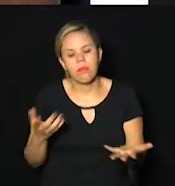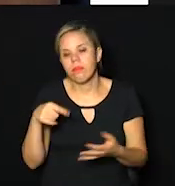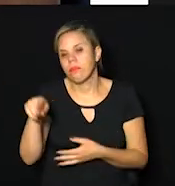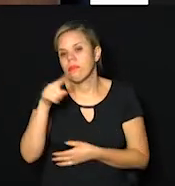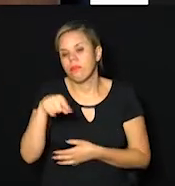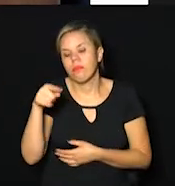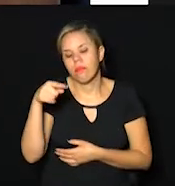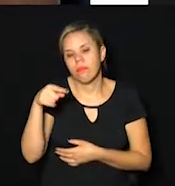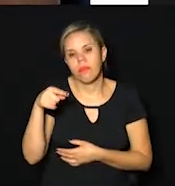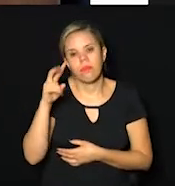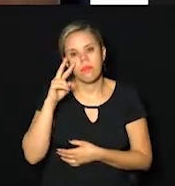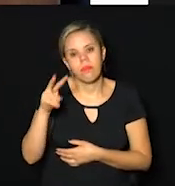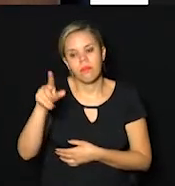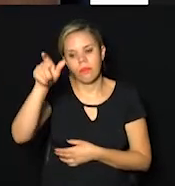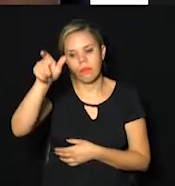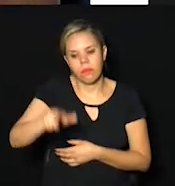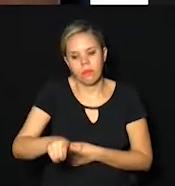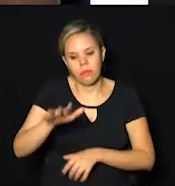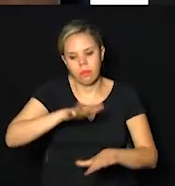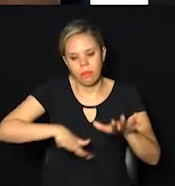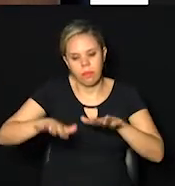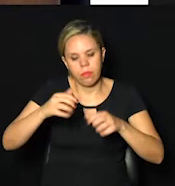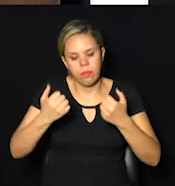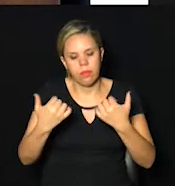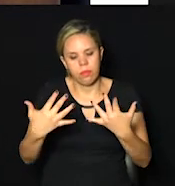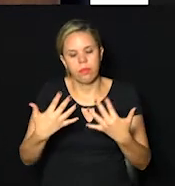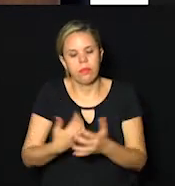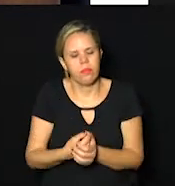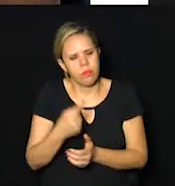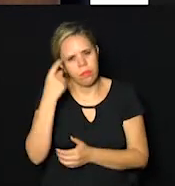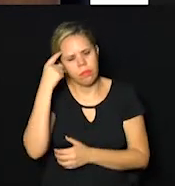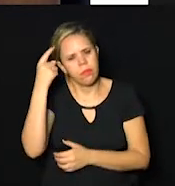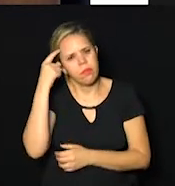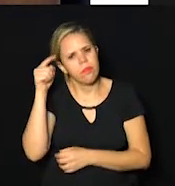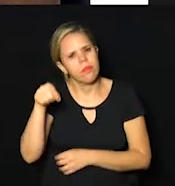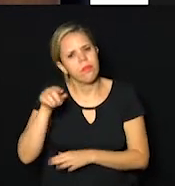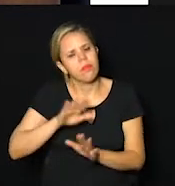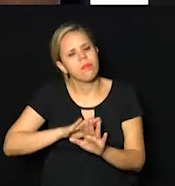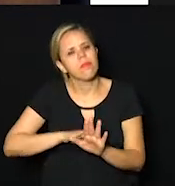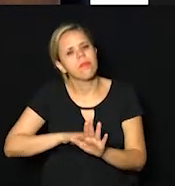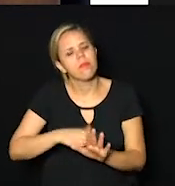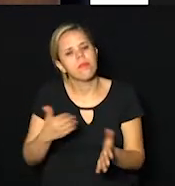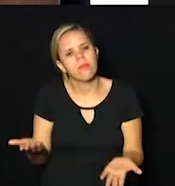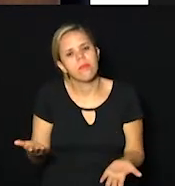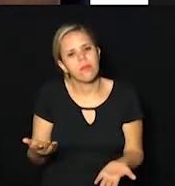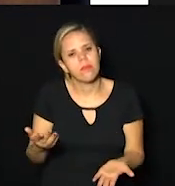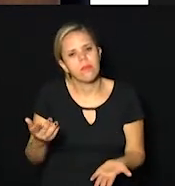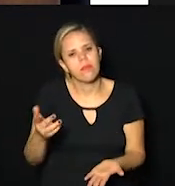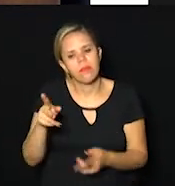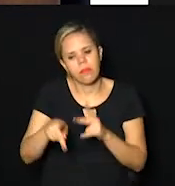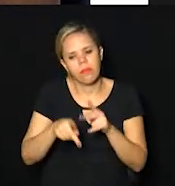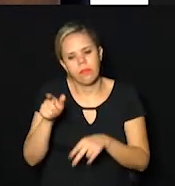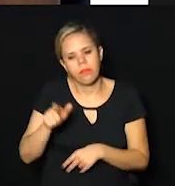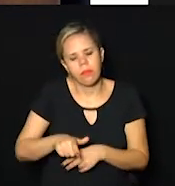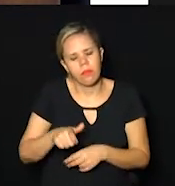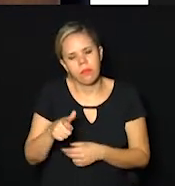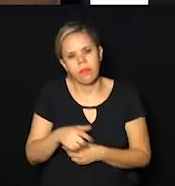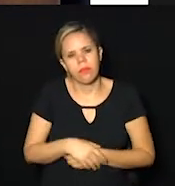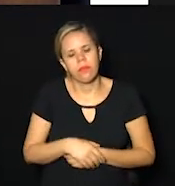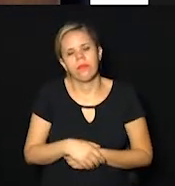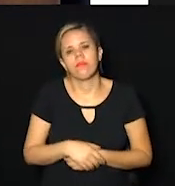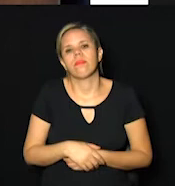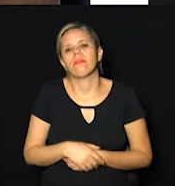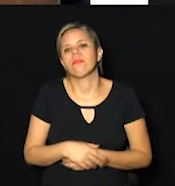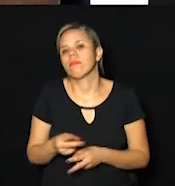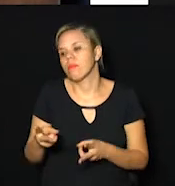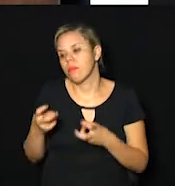para o eleitor a partir dessa ideia. Com a gente pensando na observação